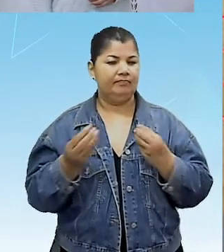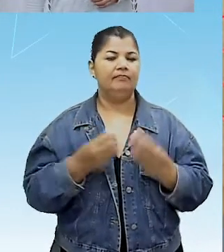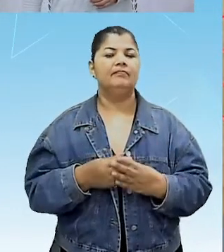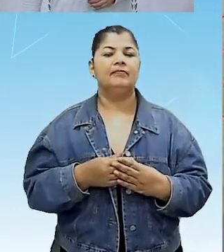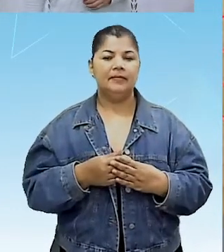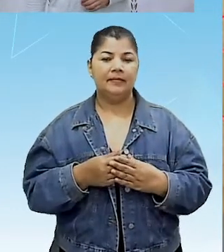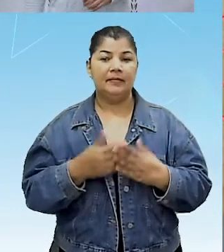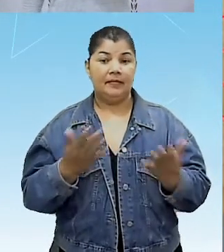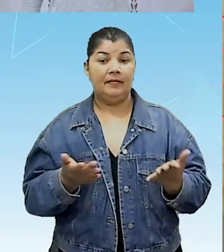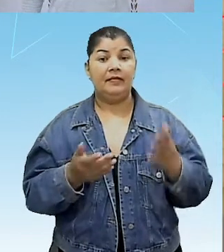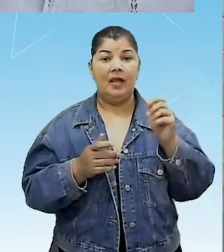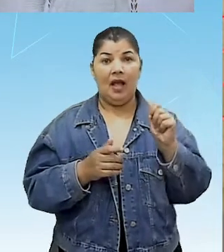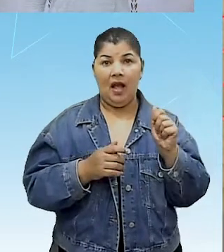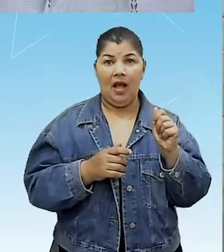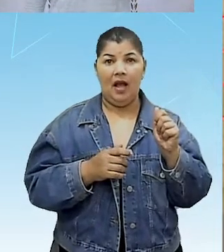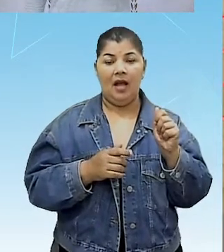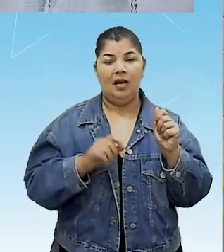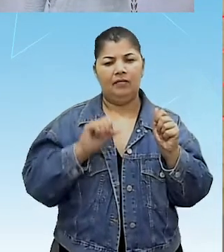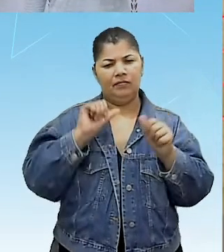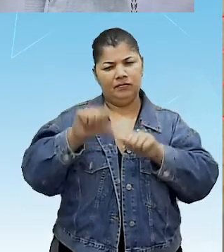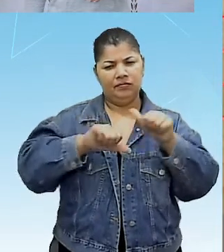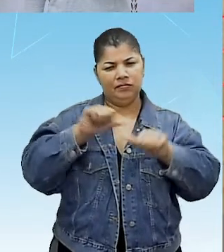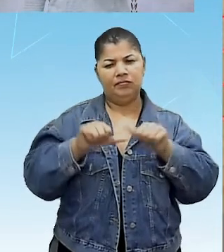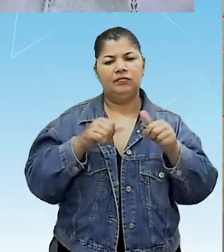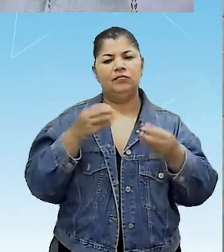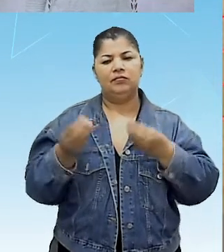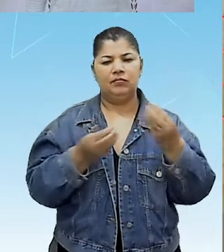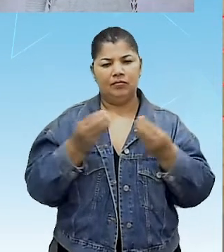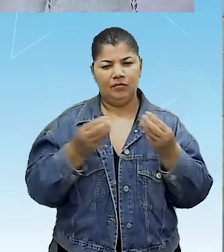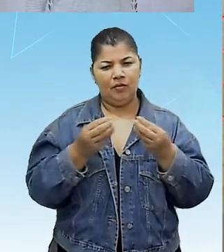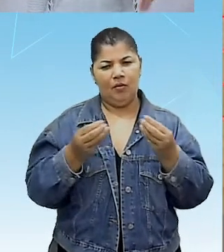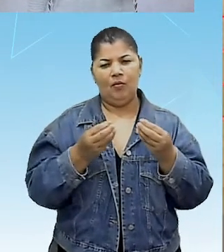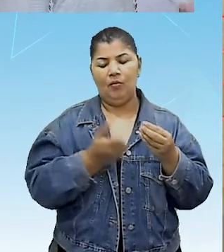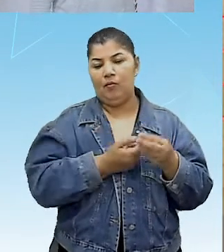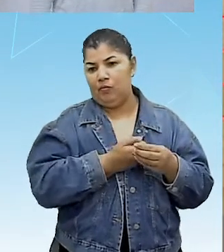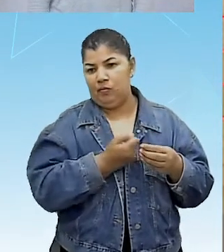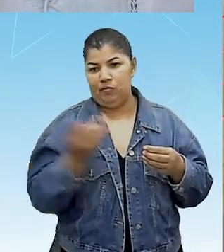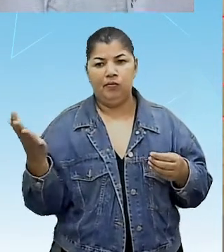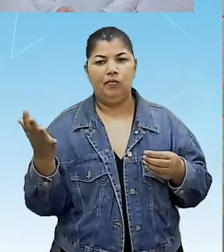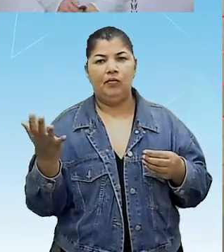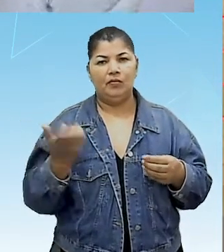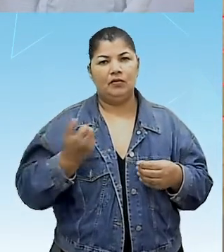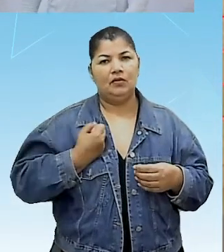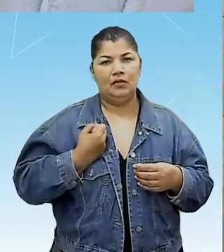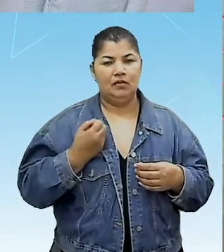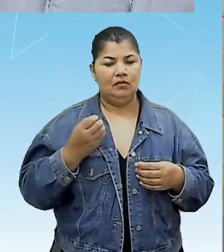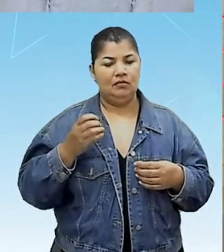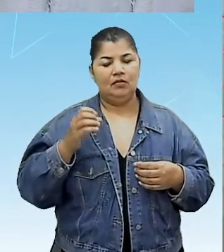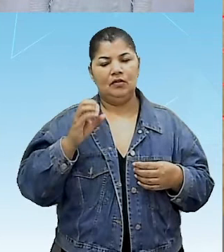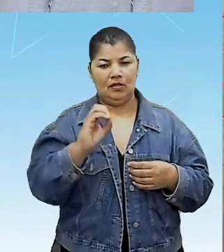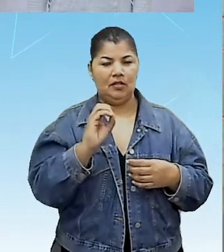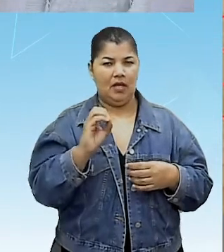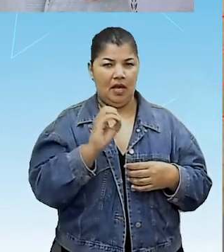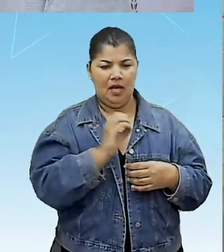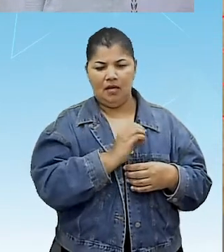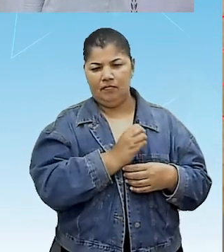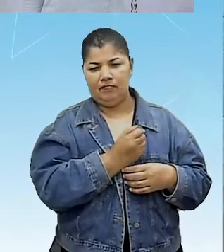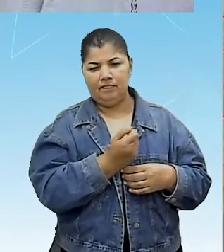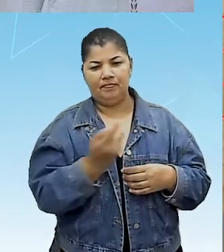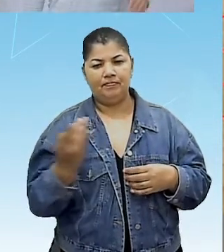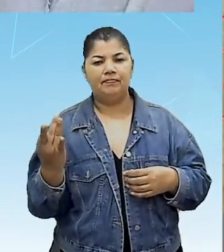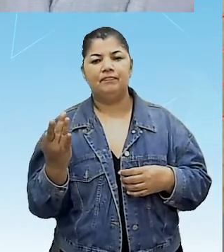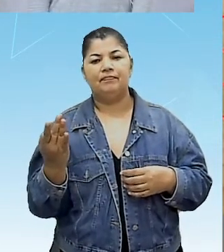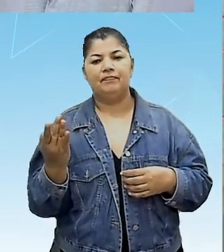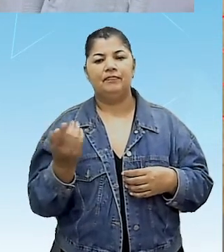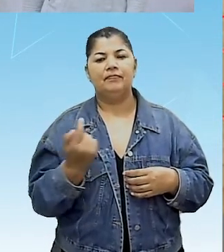Letra A. Vou transformar. Como é que eu faço? Conta quantos zeros eles têm. Fácil assim, ó. Quantos zeros tem